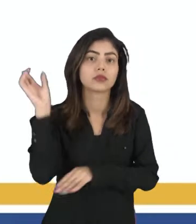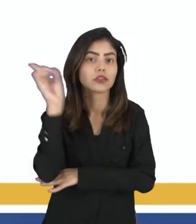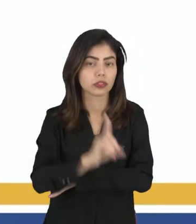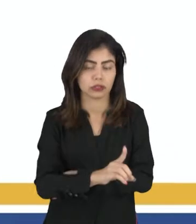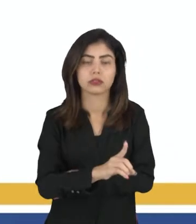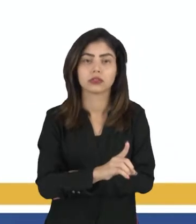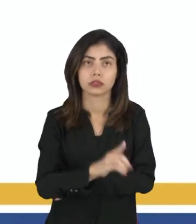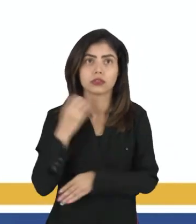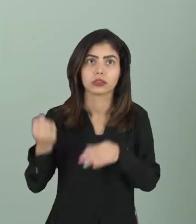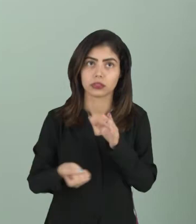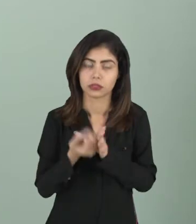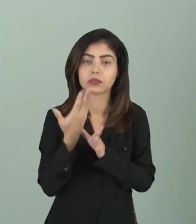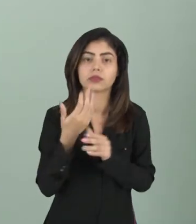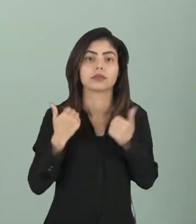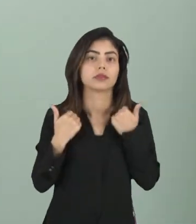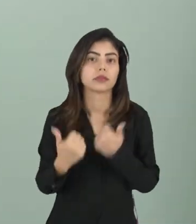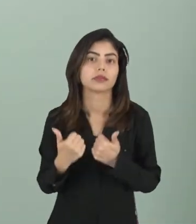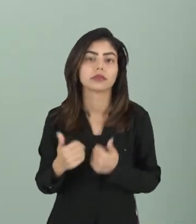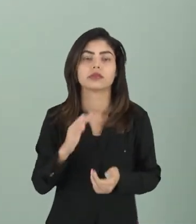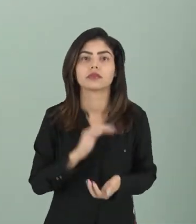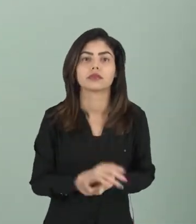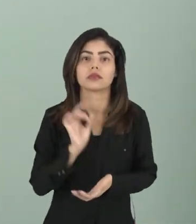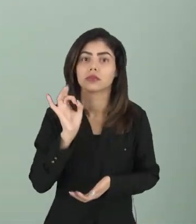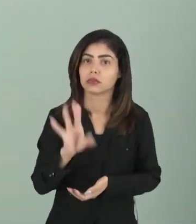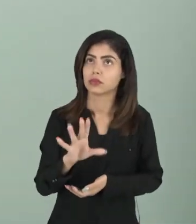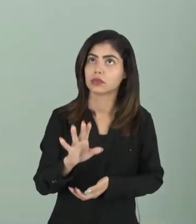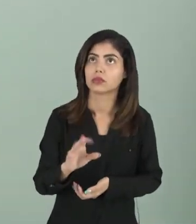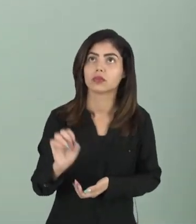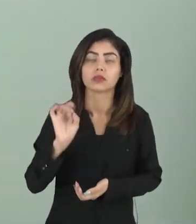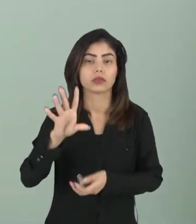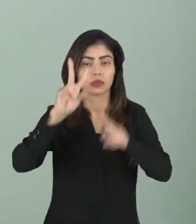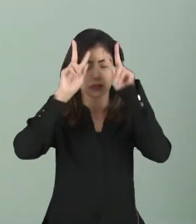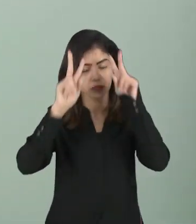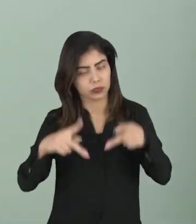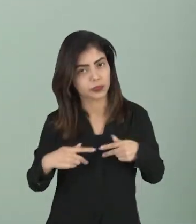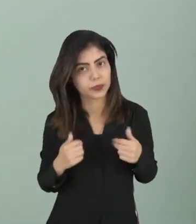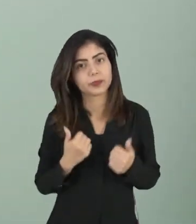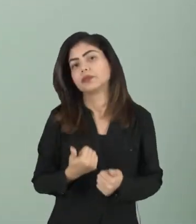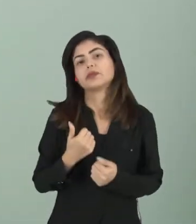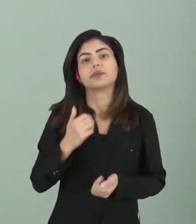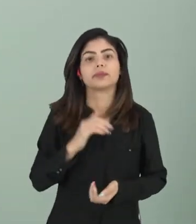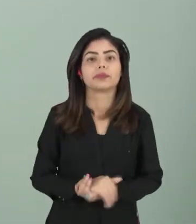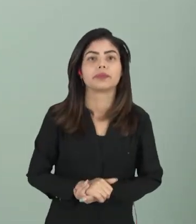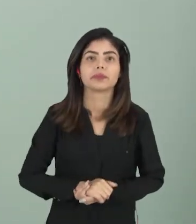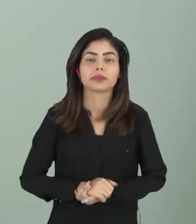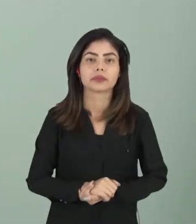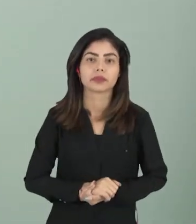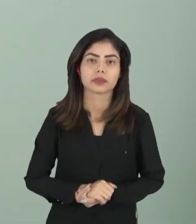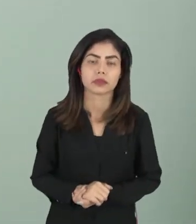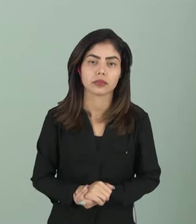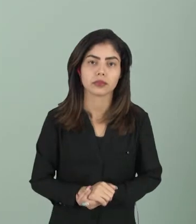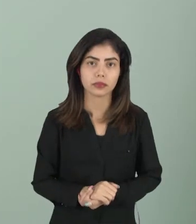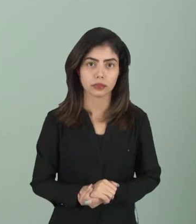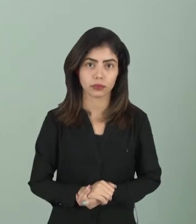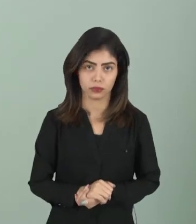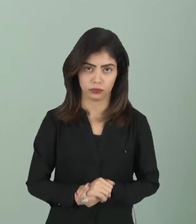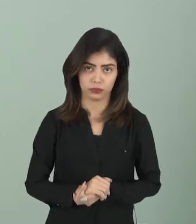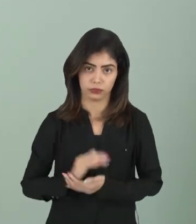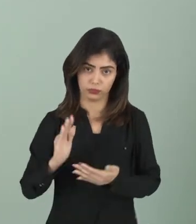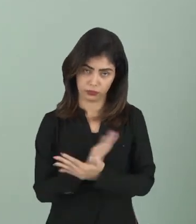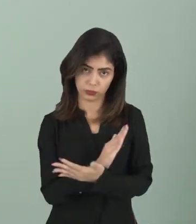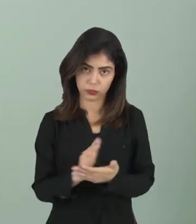direito a existir, ok? E não somente os seres humanos. Então, gente, essas